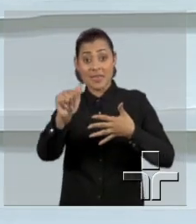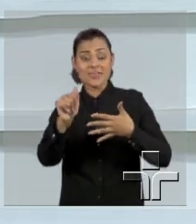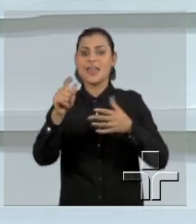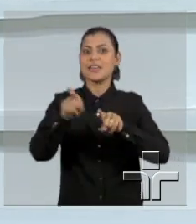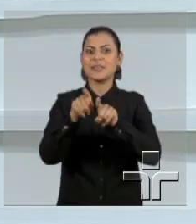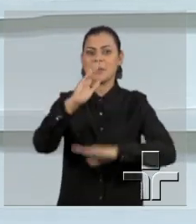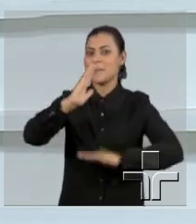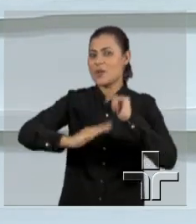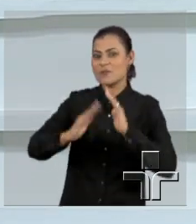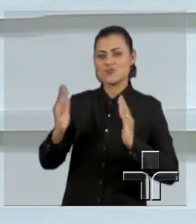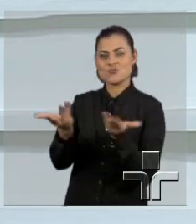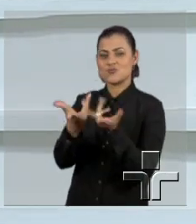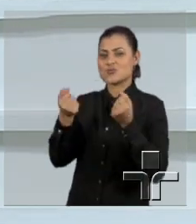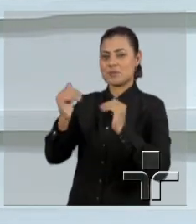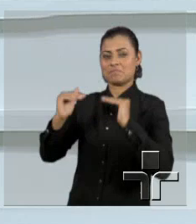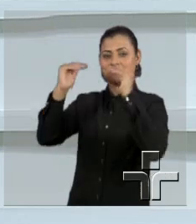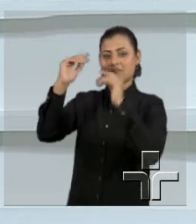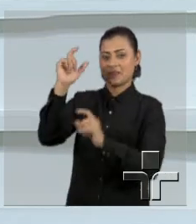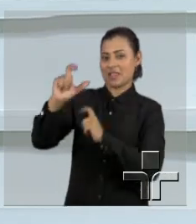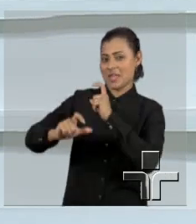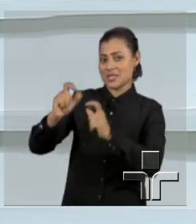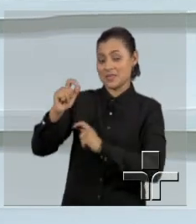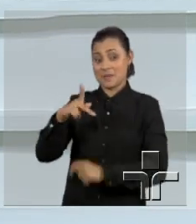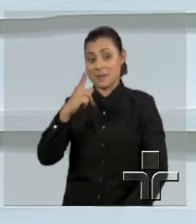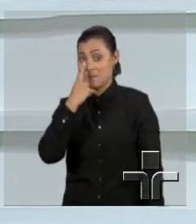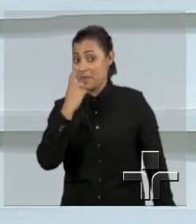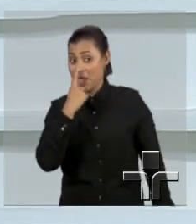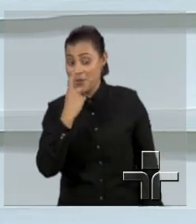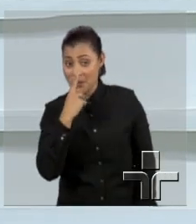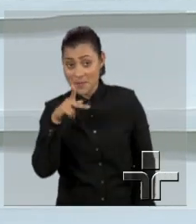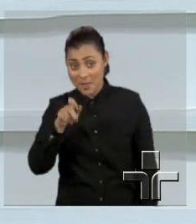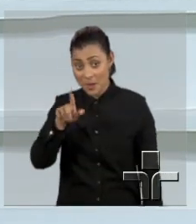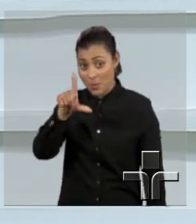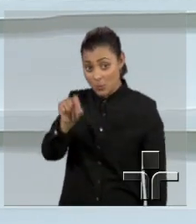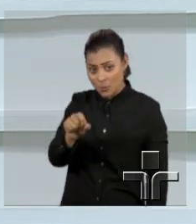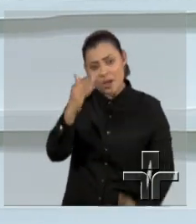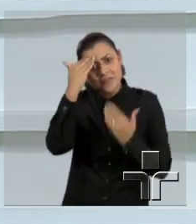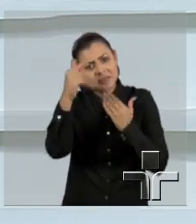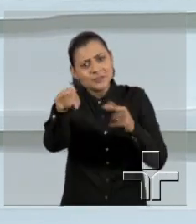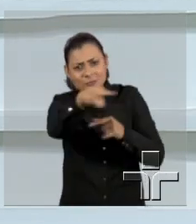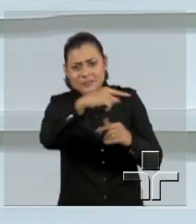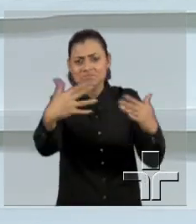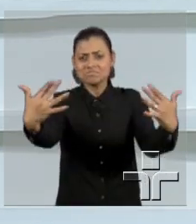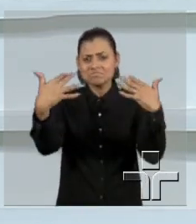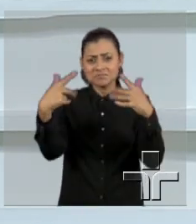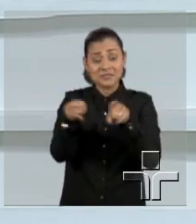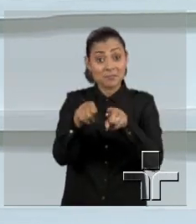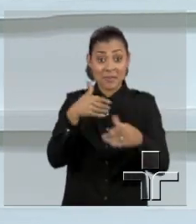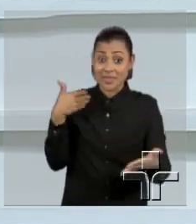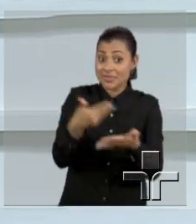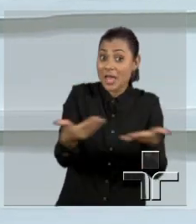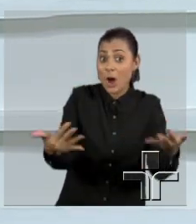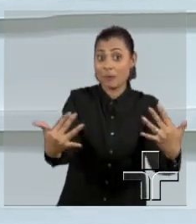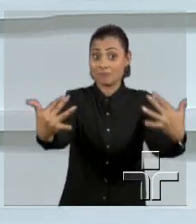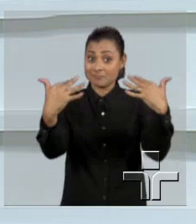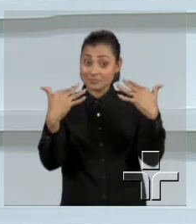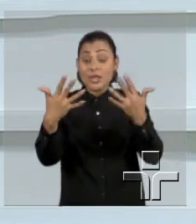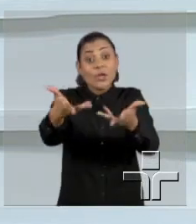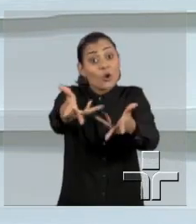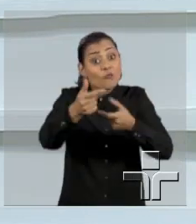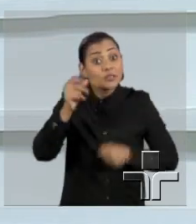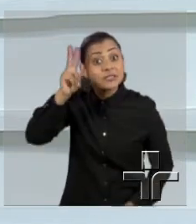nosso supremo cartunista Paulo Caruso. Agradeço também a você que nos acompanhou até agora e convido